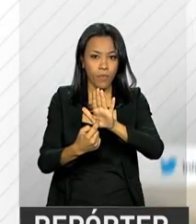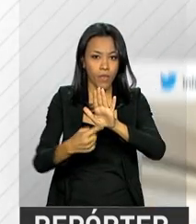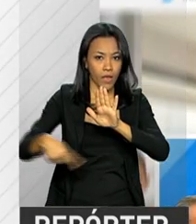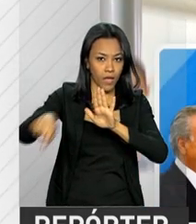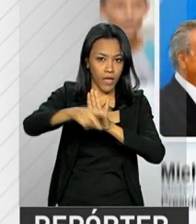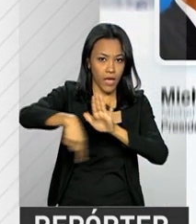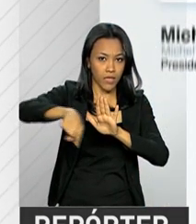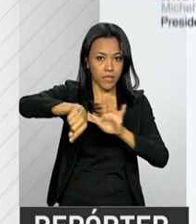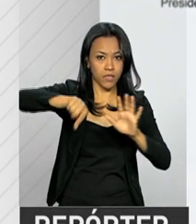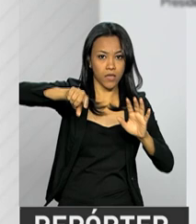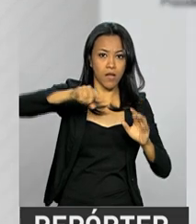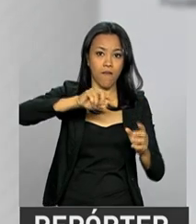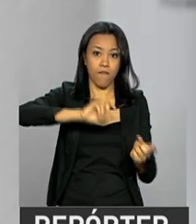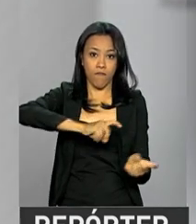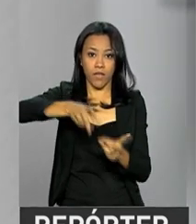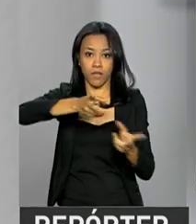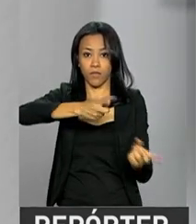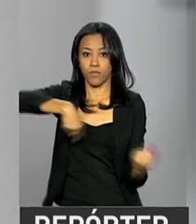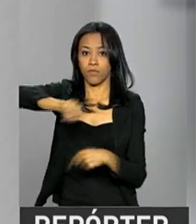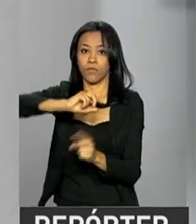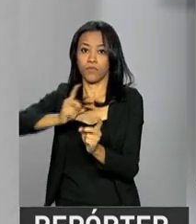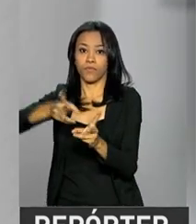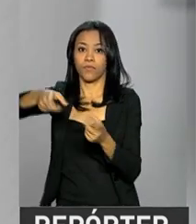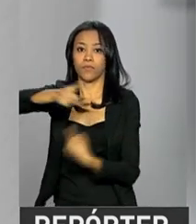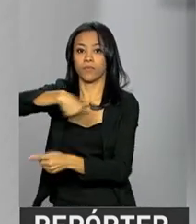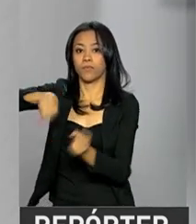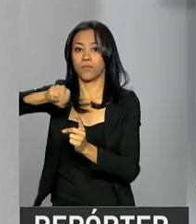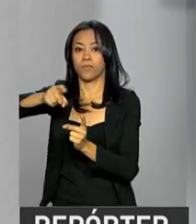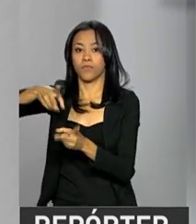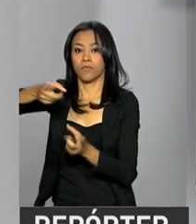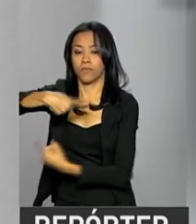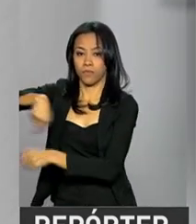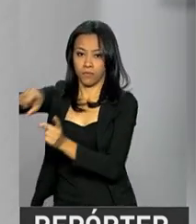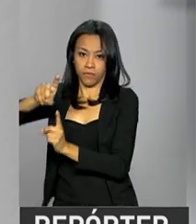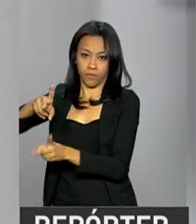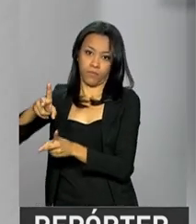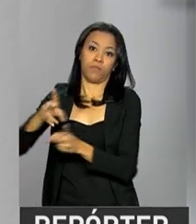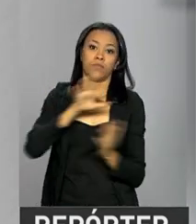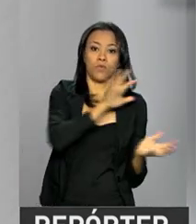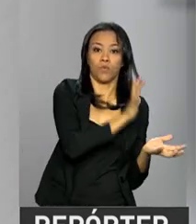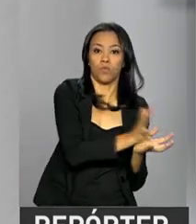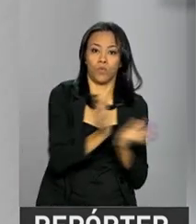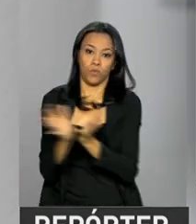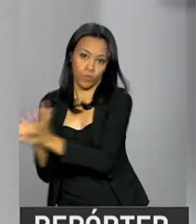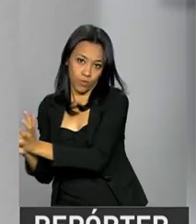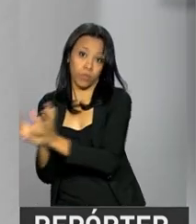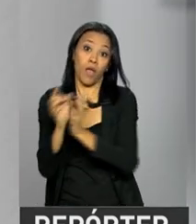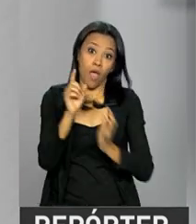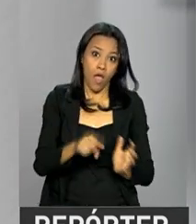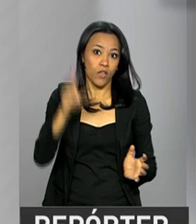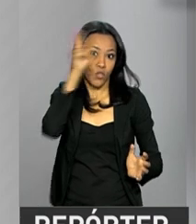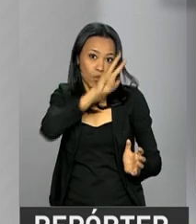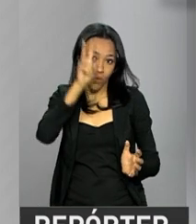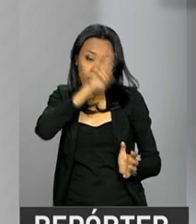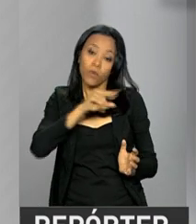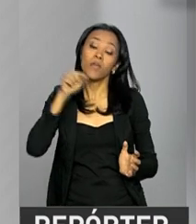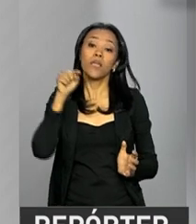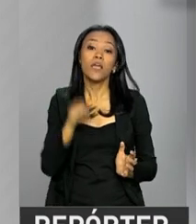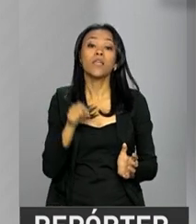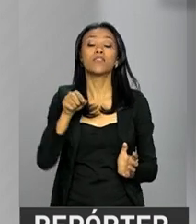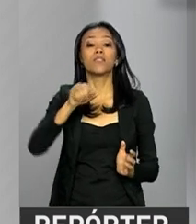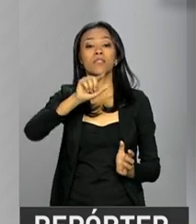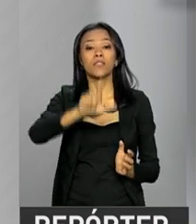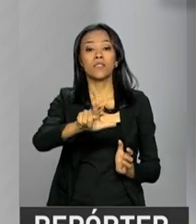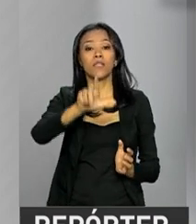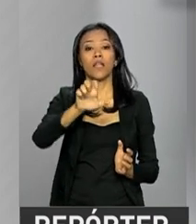essas rodadas sejam umas rodadas históricas, um momento histórico, e que serão esses leilões serão